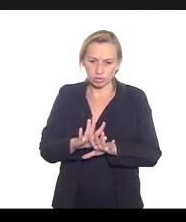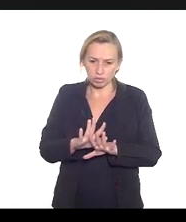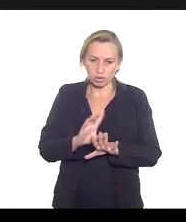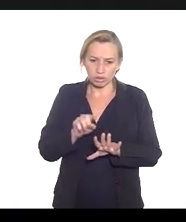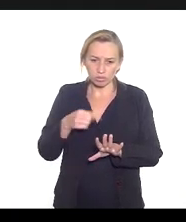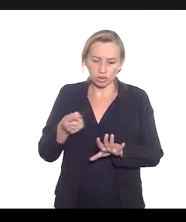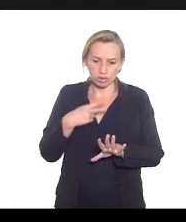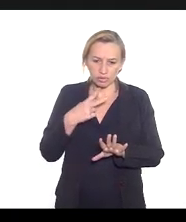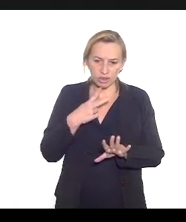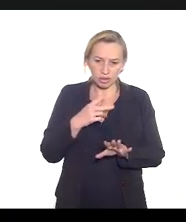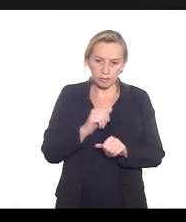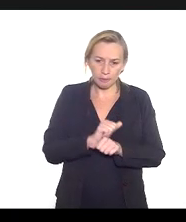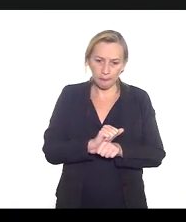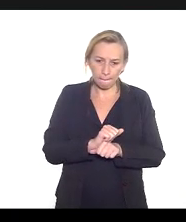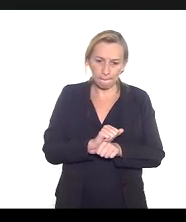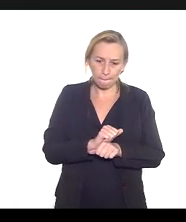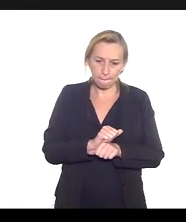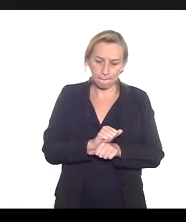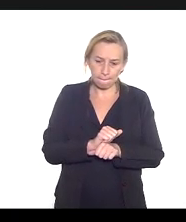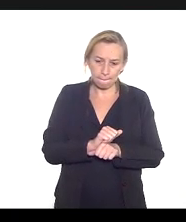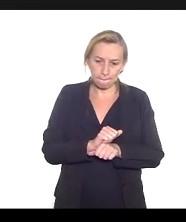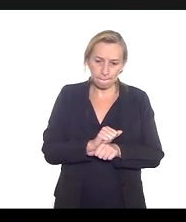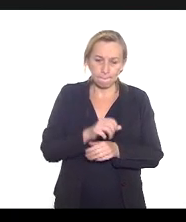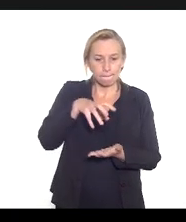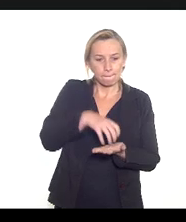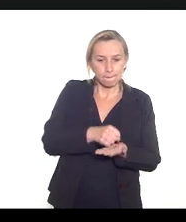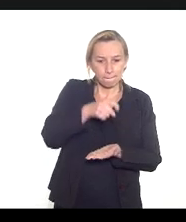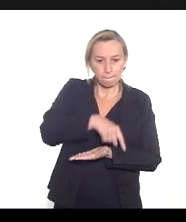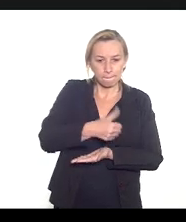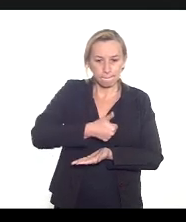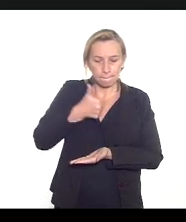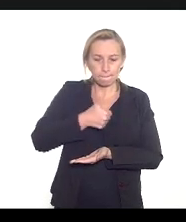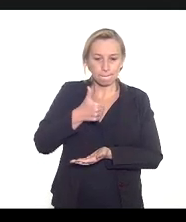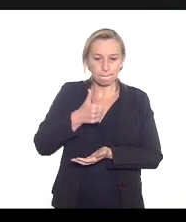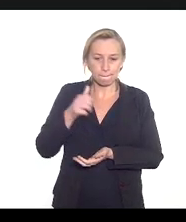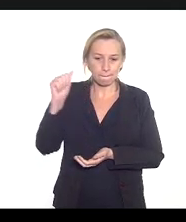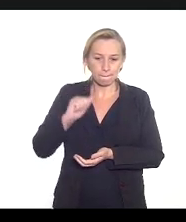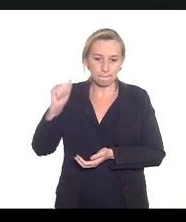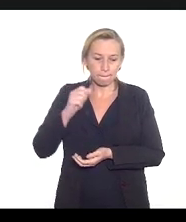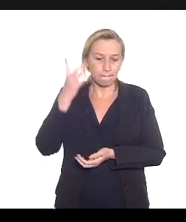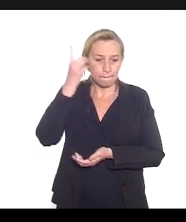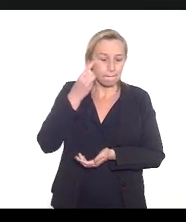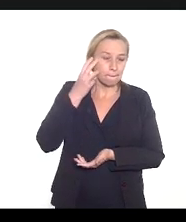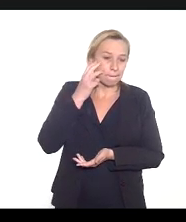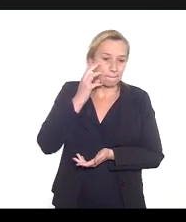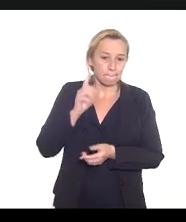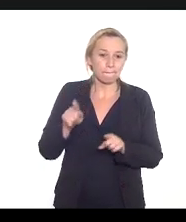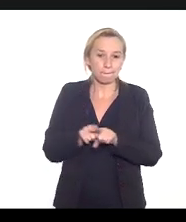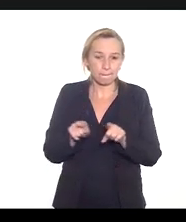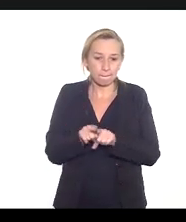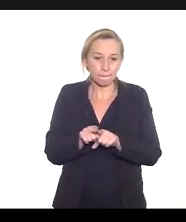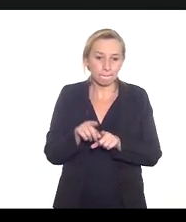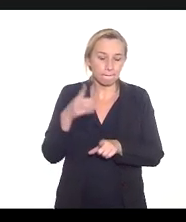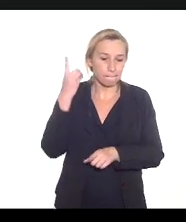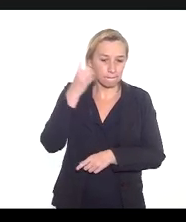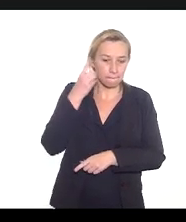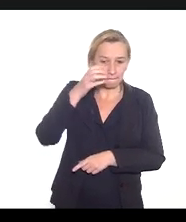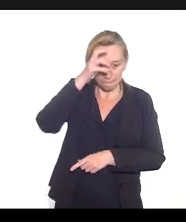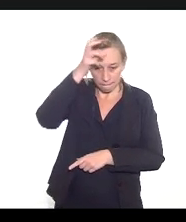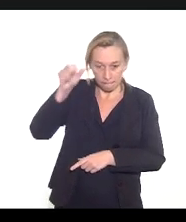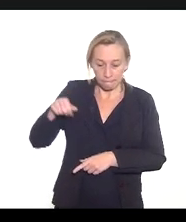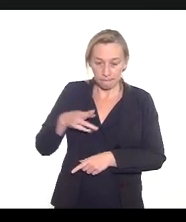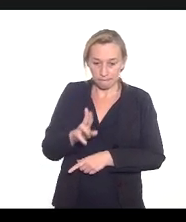intervenção primeiro registrar aqui a assessoria do deputado waldeck presente assessoria da deputada tia